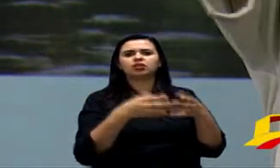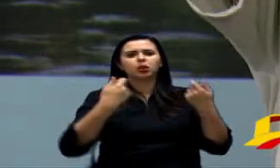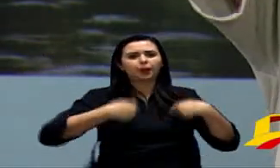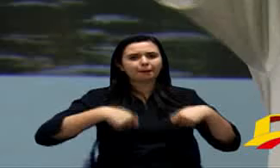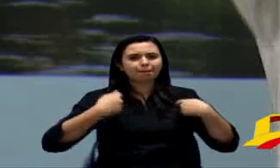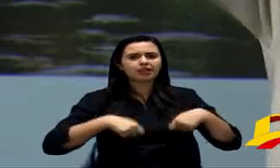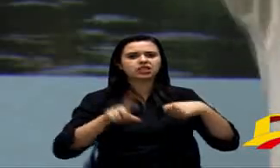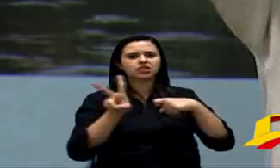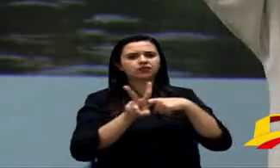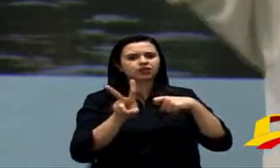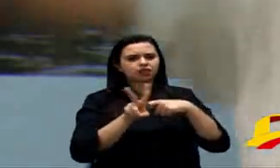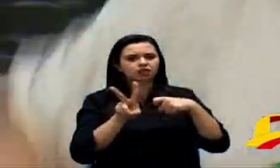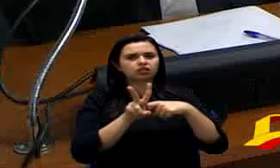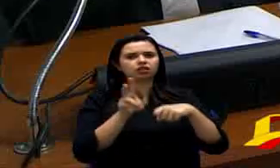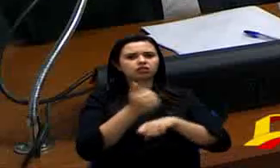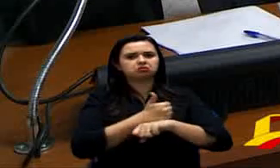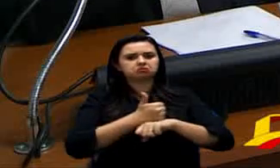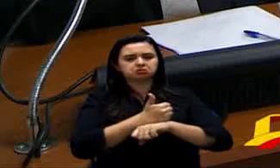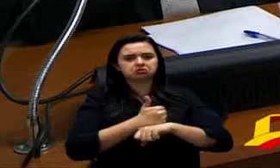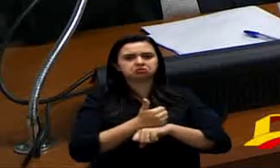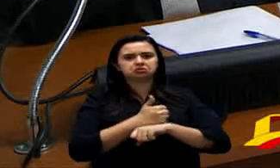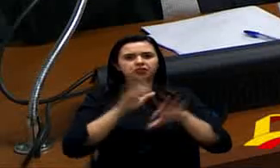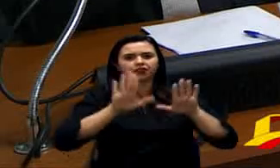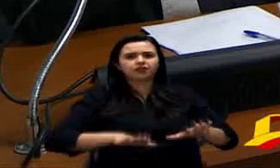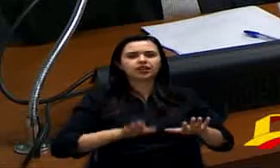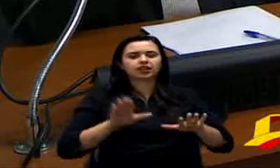Muito obrigado. Fica, Sandro!